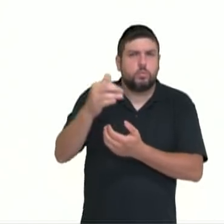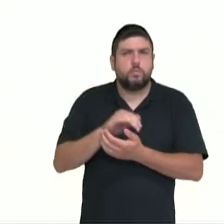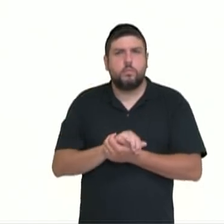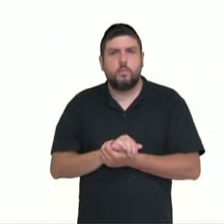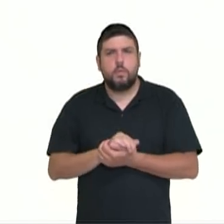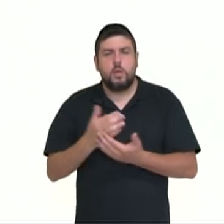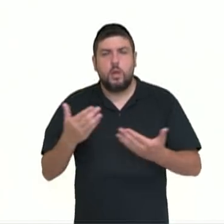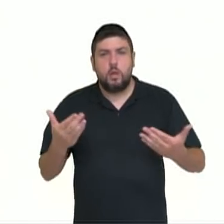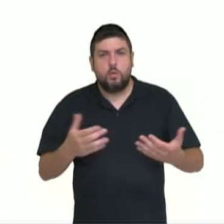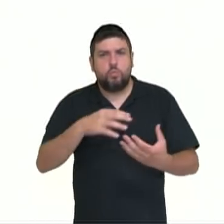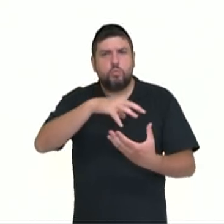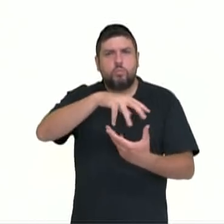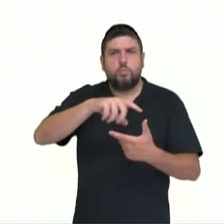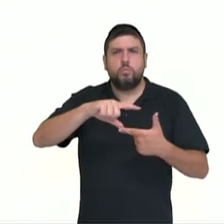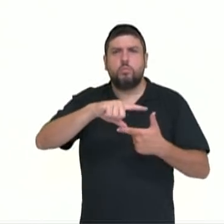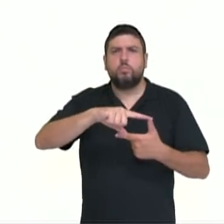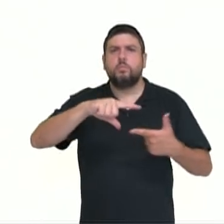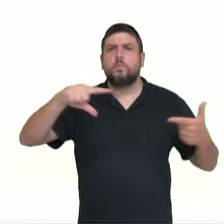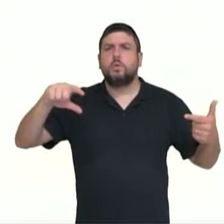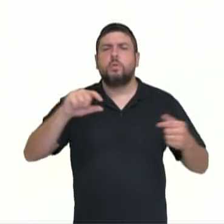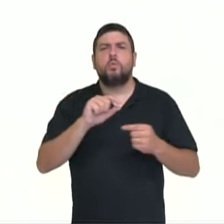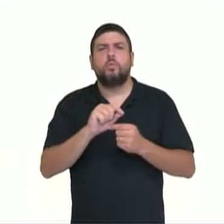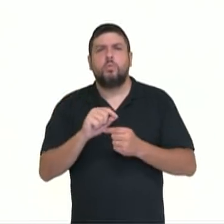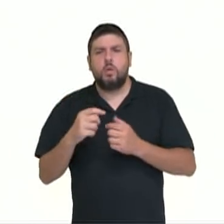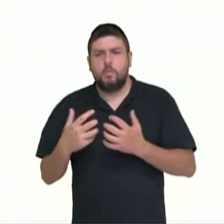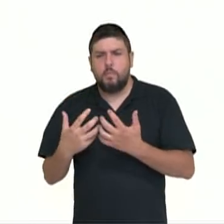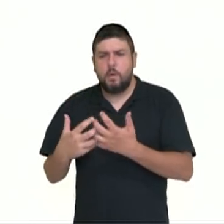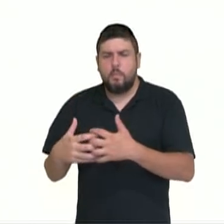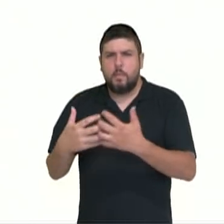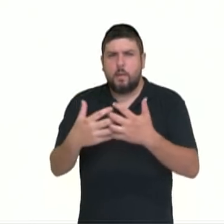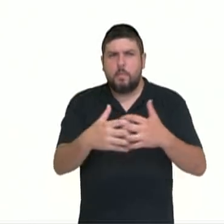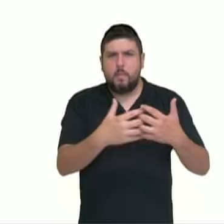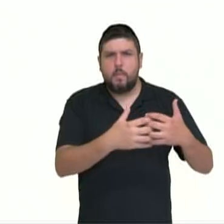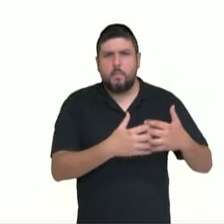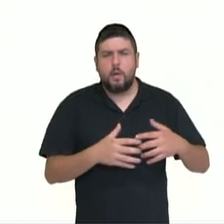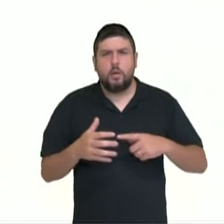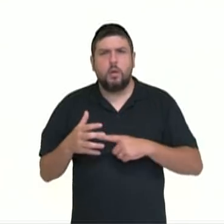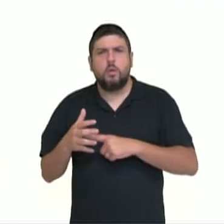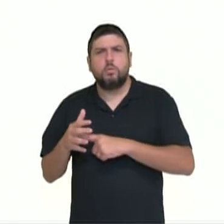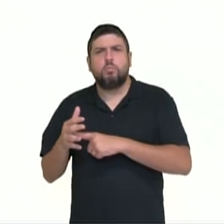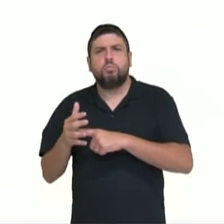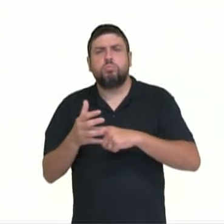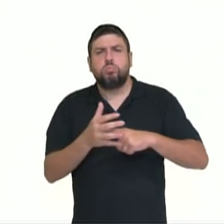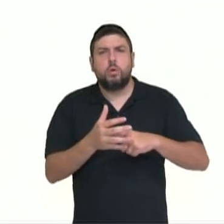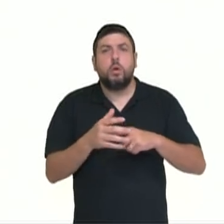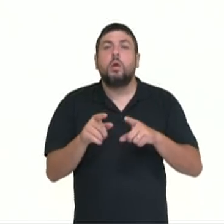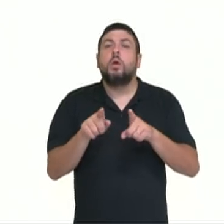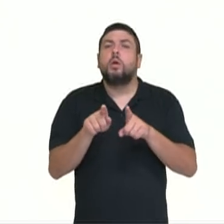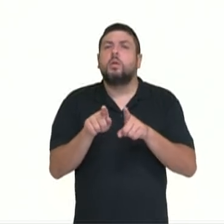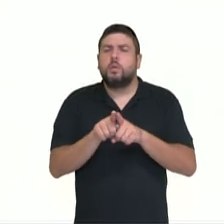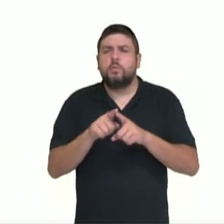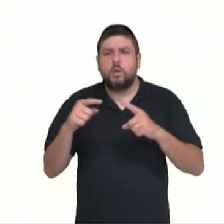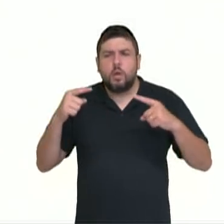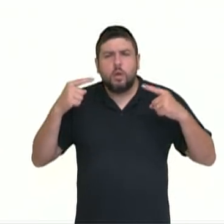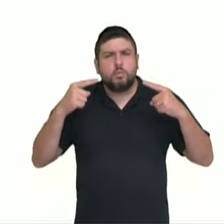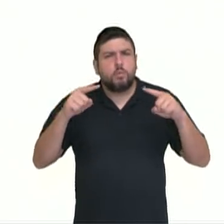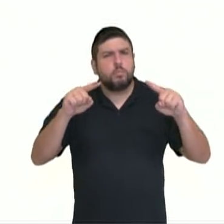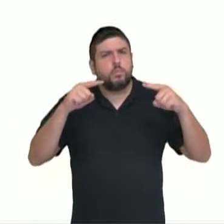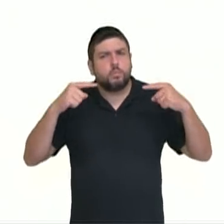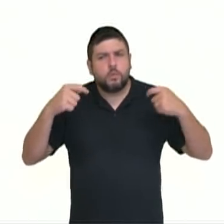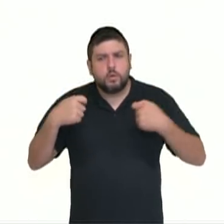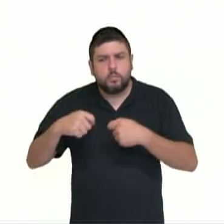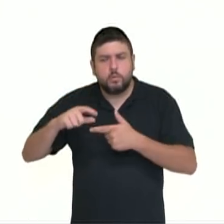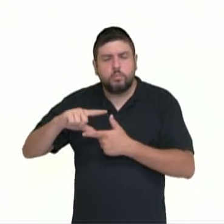ganhou nova sonoridade com máquinas e motores, isso deve acontecer na música. Então ele fez um estudo